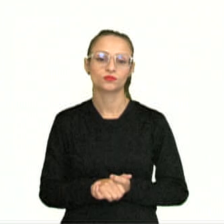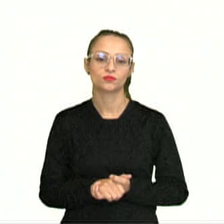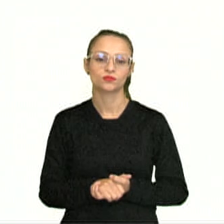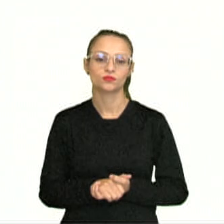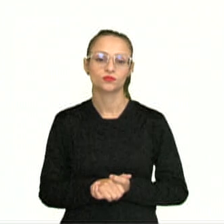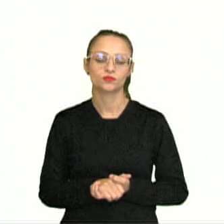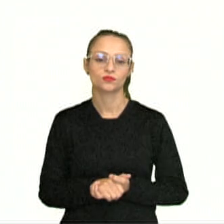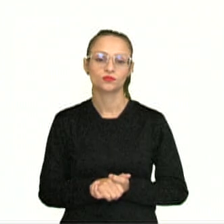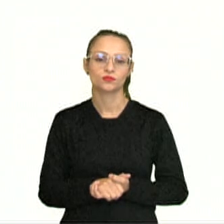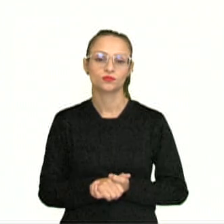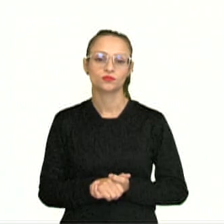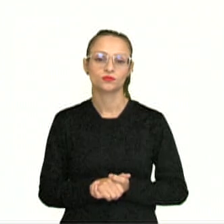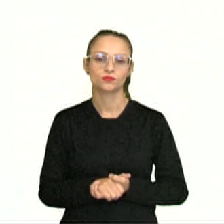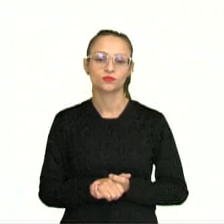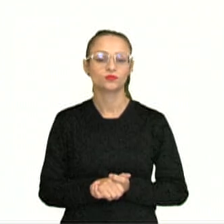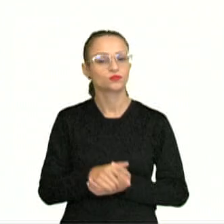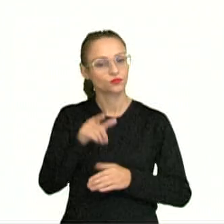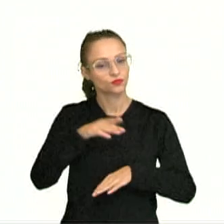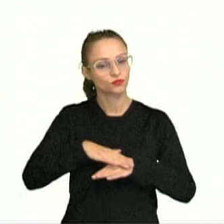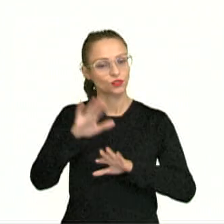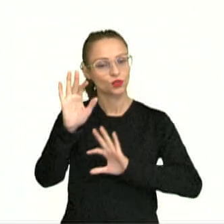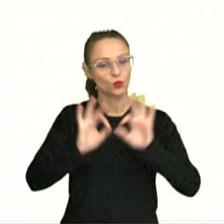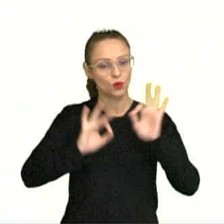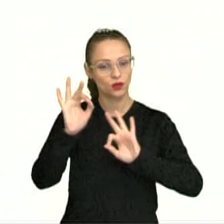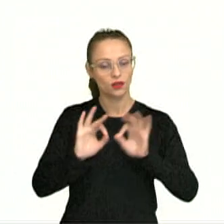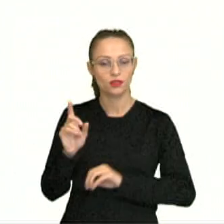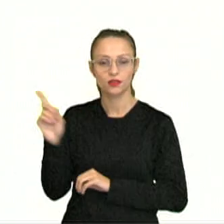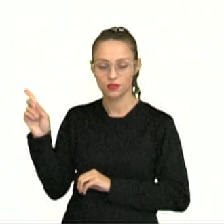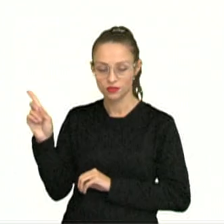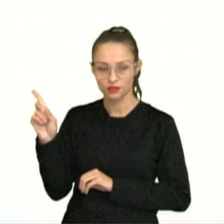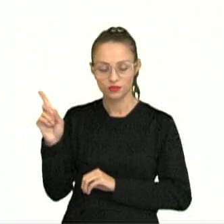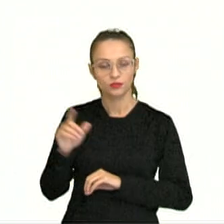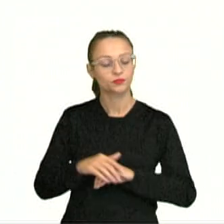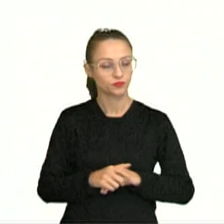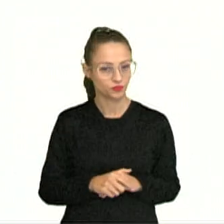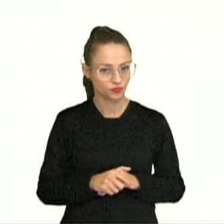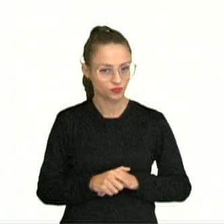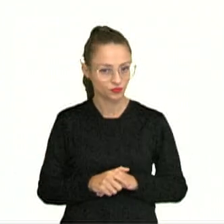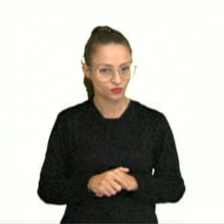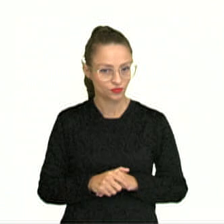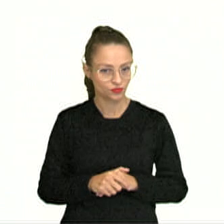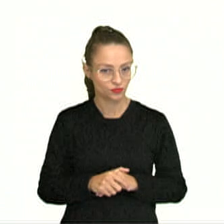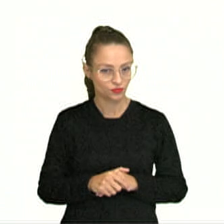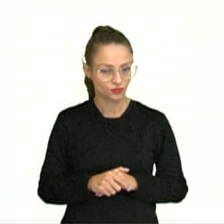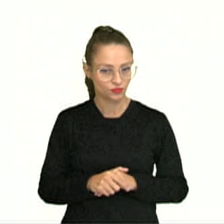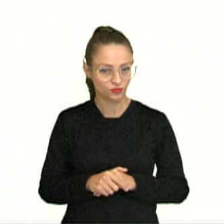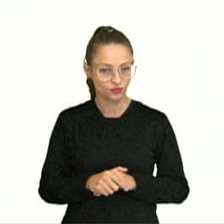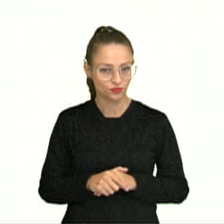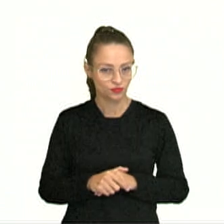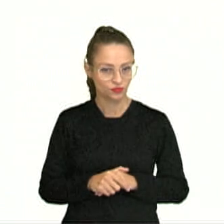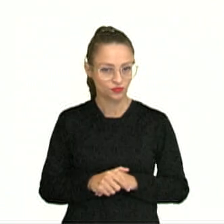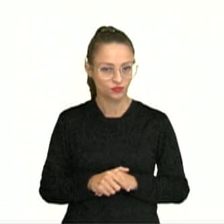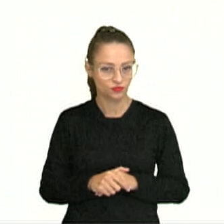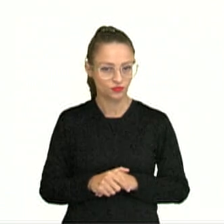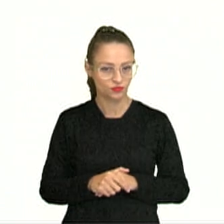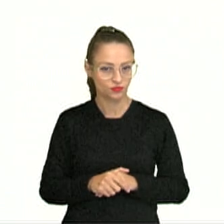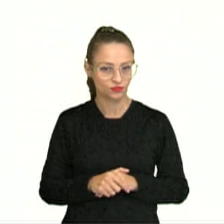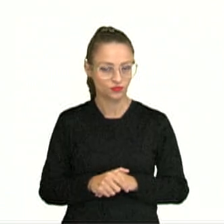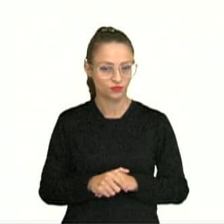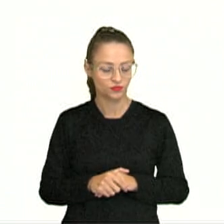conclusão. De acordo? Organize esse chiste aqui. Cielos, peso lo mismo que una persona de 2,40